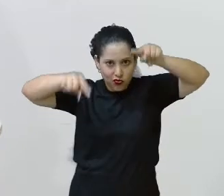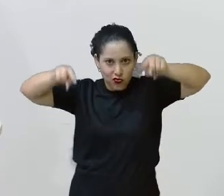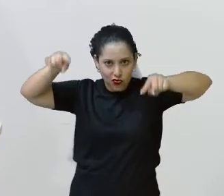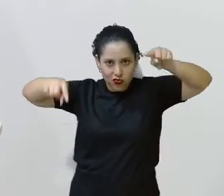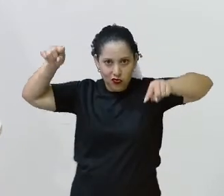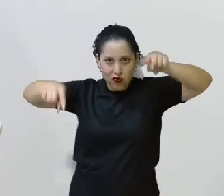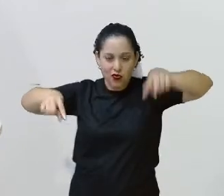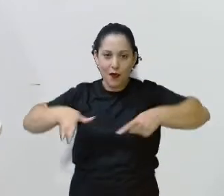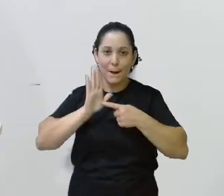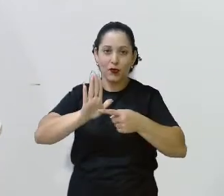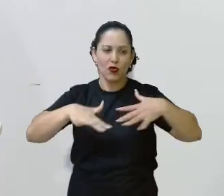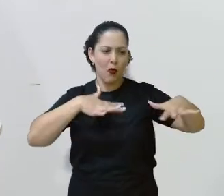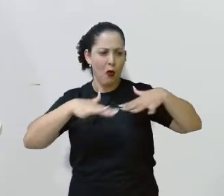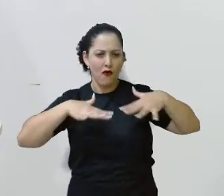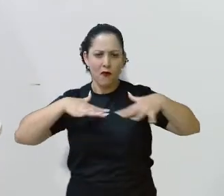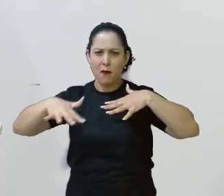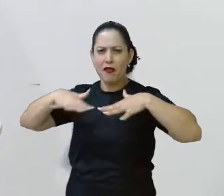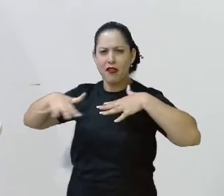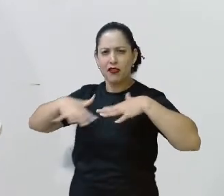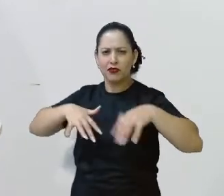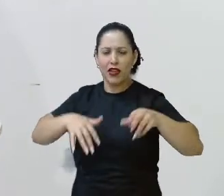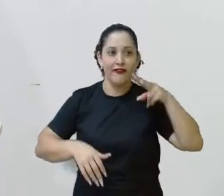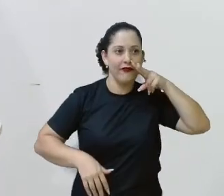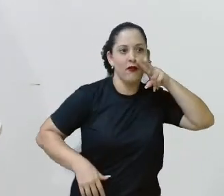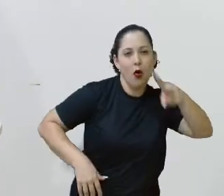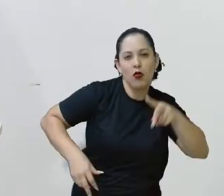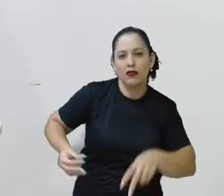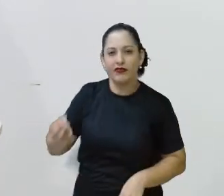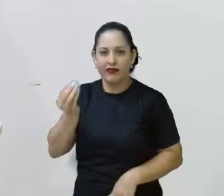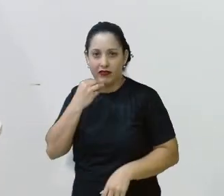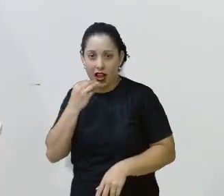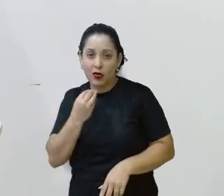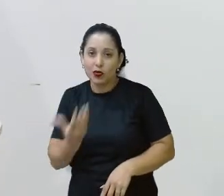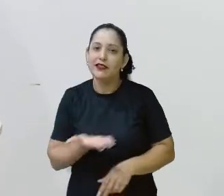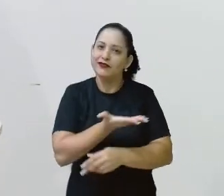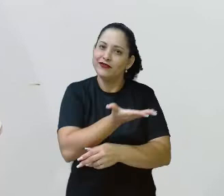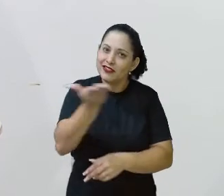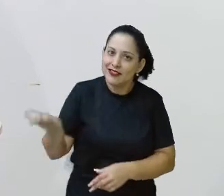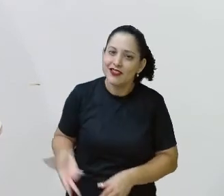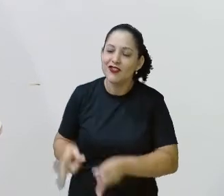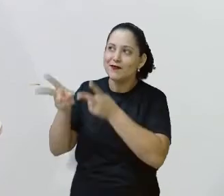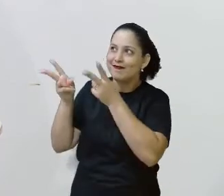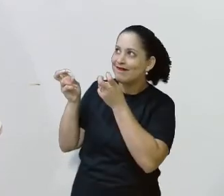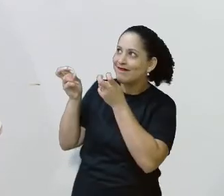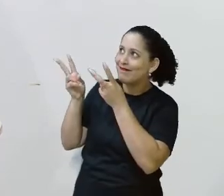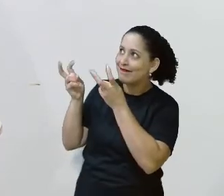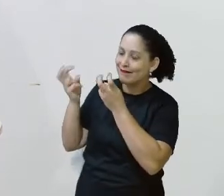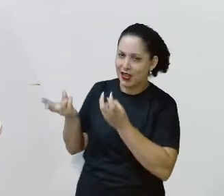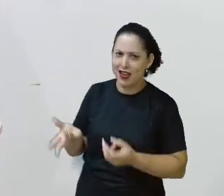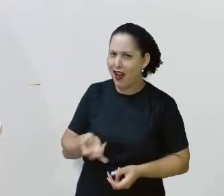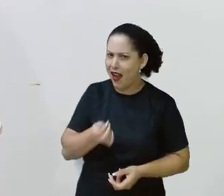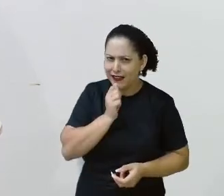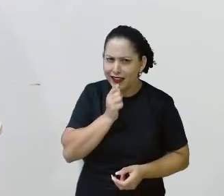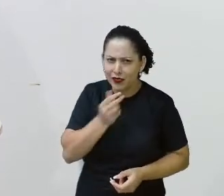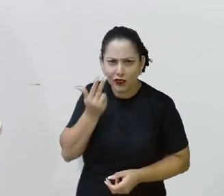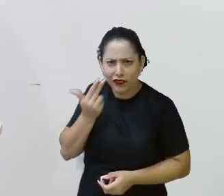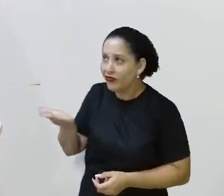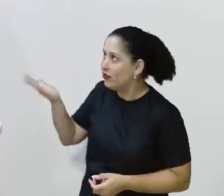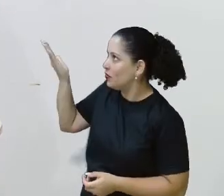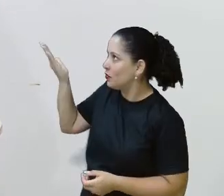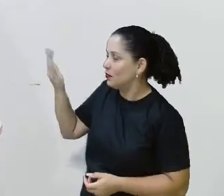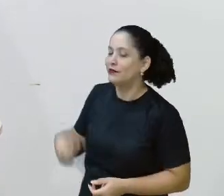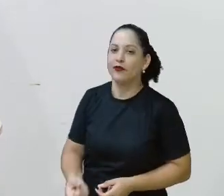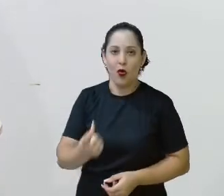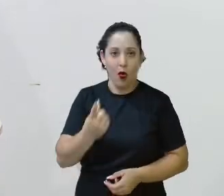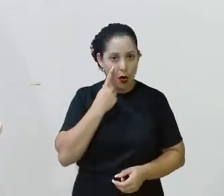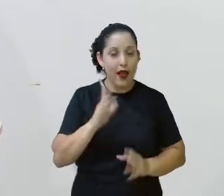essa vibração, não é? Do forte e do fraco, e que os nossos alunos devem perceber, e quem não observou ainda, observe, quando a gente